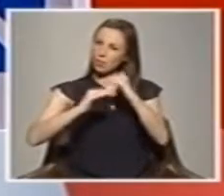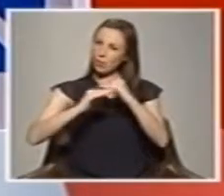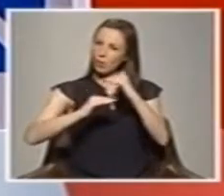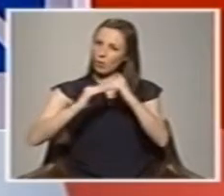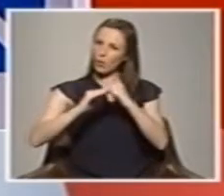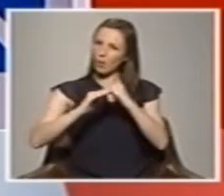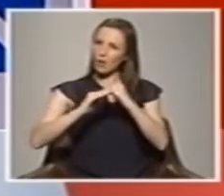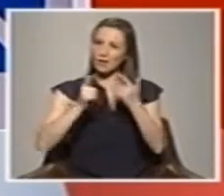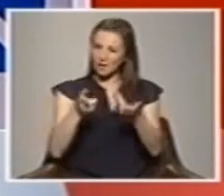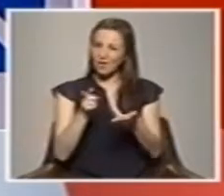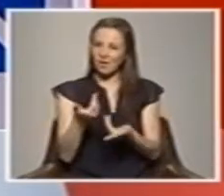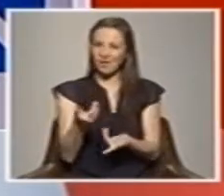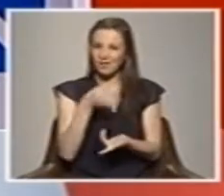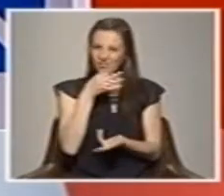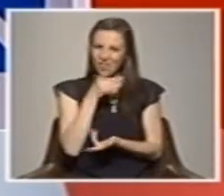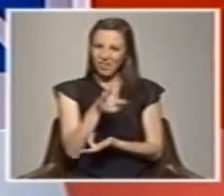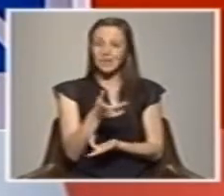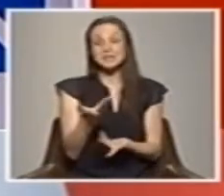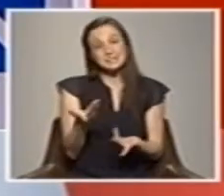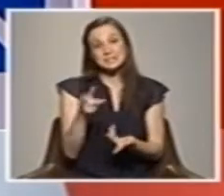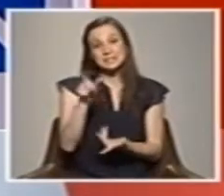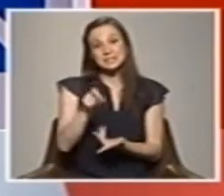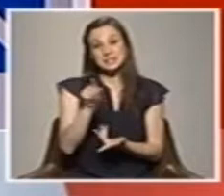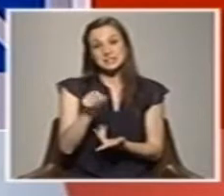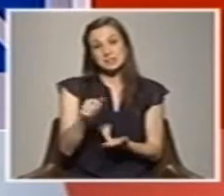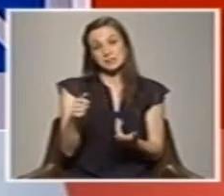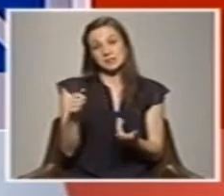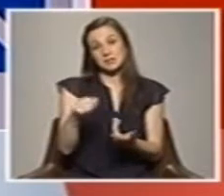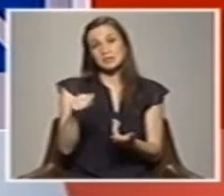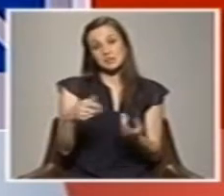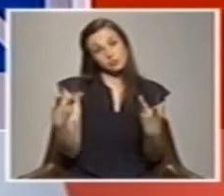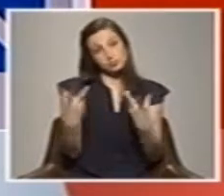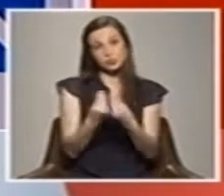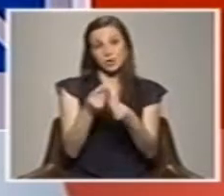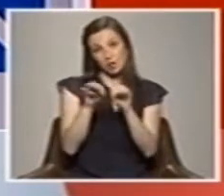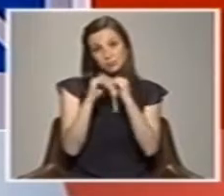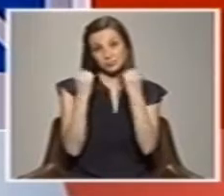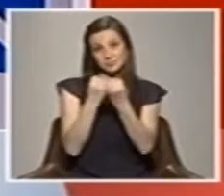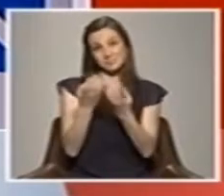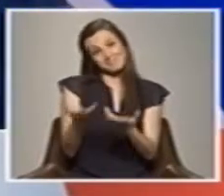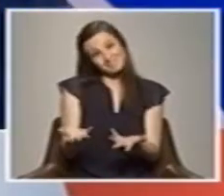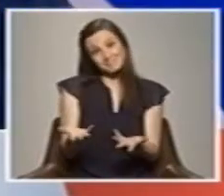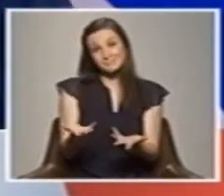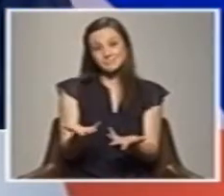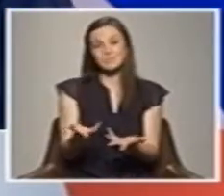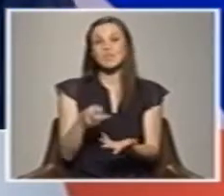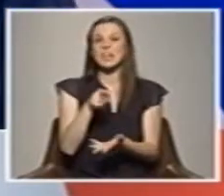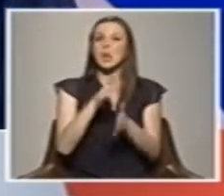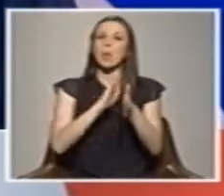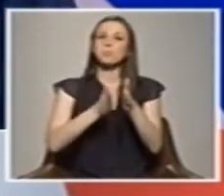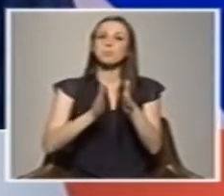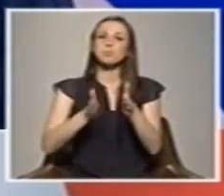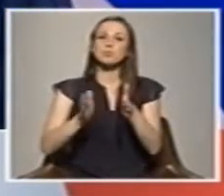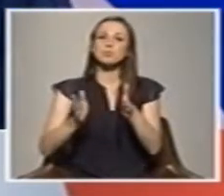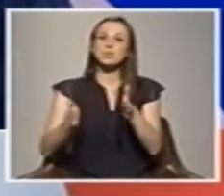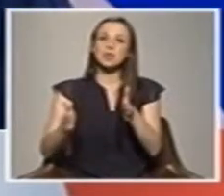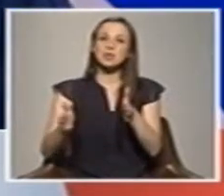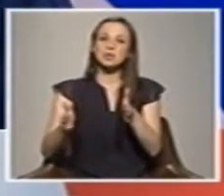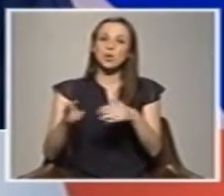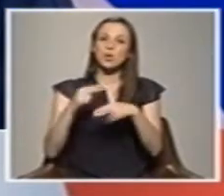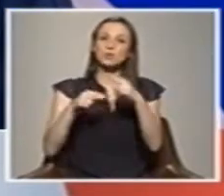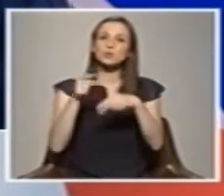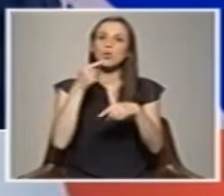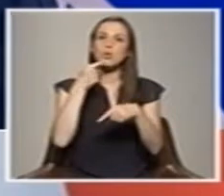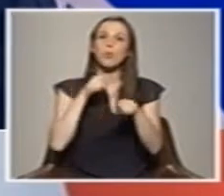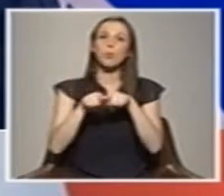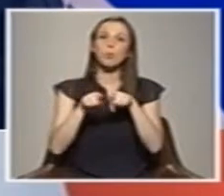pratos da balança que nos falava, não é? Que nós acabamos por juntar na nossa sociedade. Exatamente. Portanto, isso é, digamos, um processo de construção de uma política pública